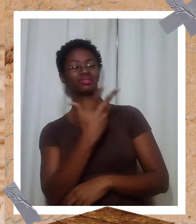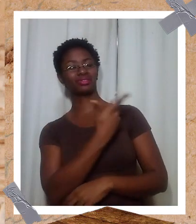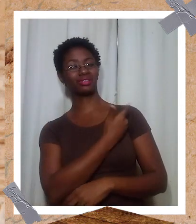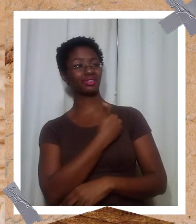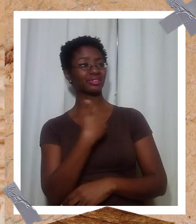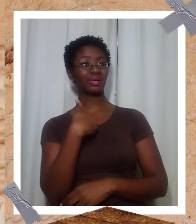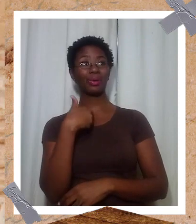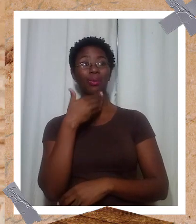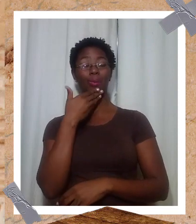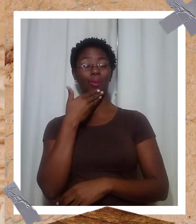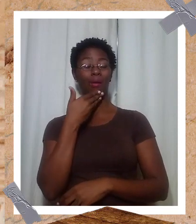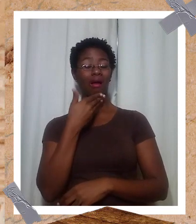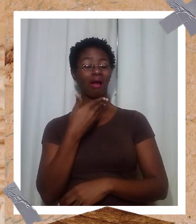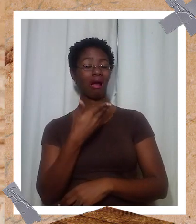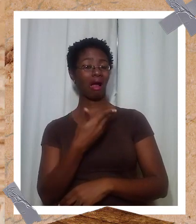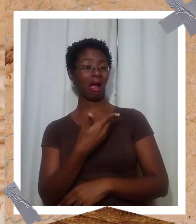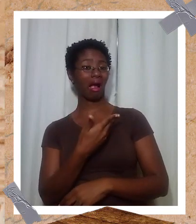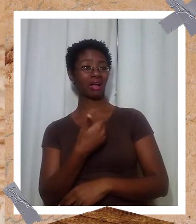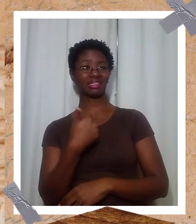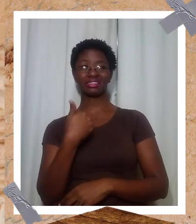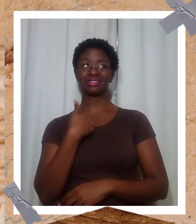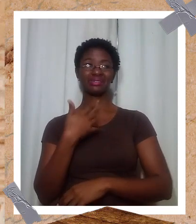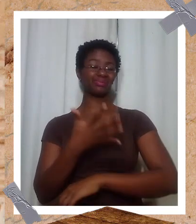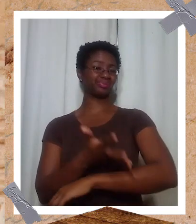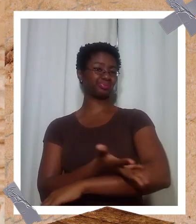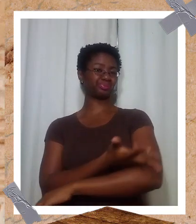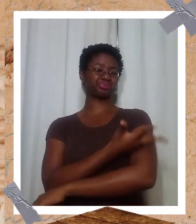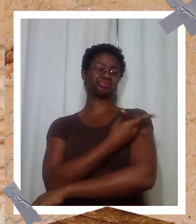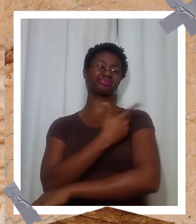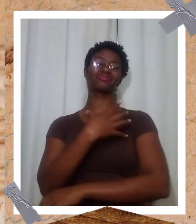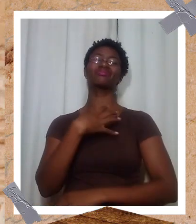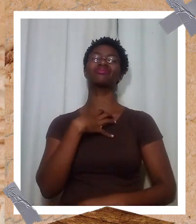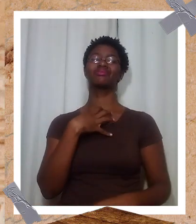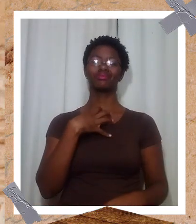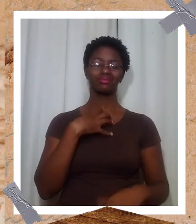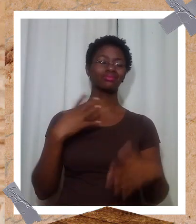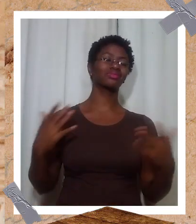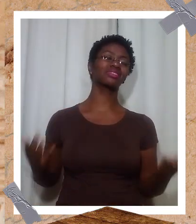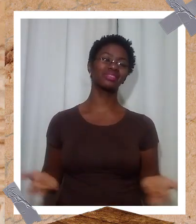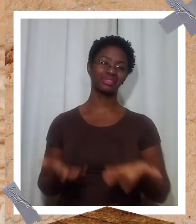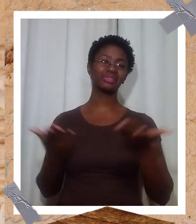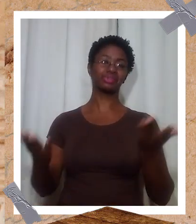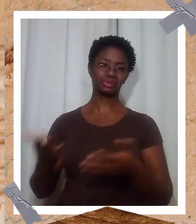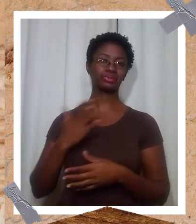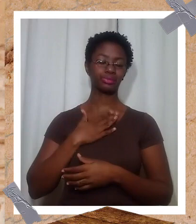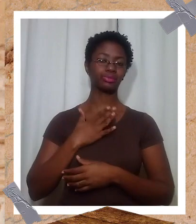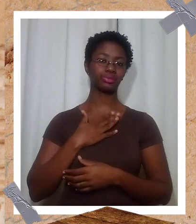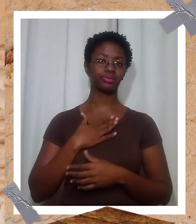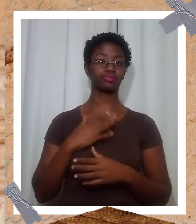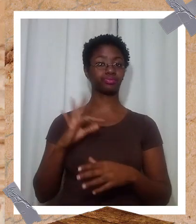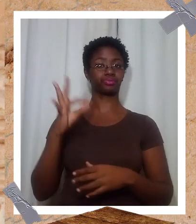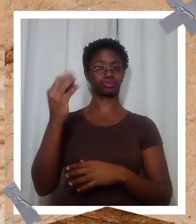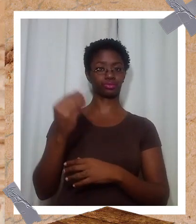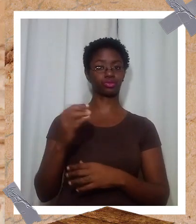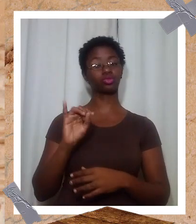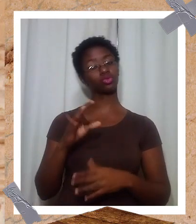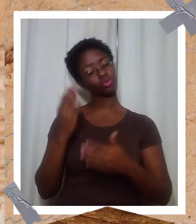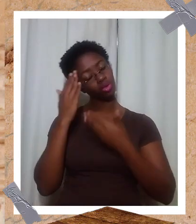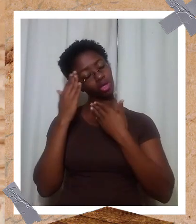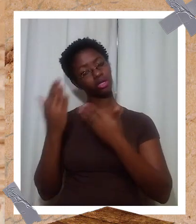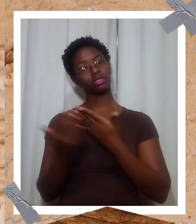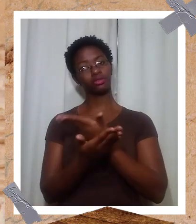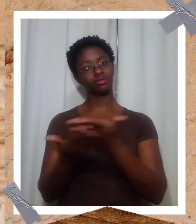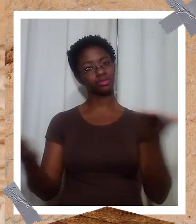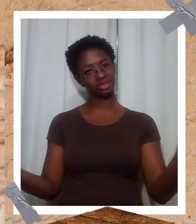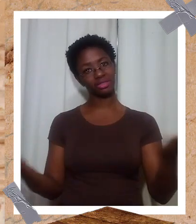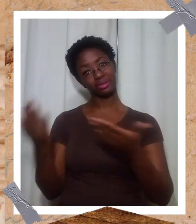Estava aqui ouvindo tudo muito comovida e muito estimulada também a tudo. Bom, só posso agradecer a